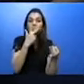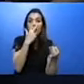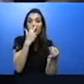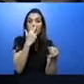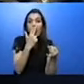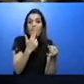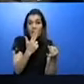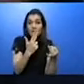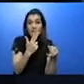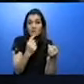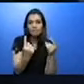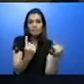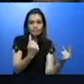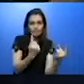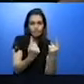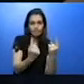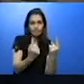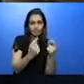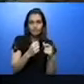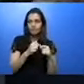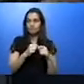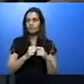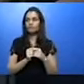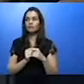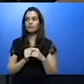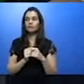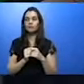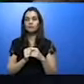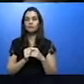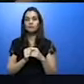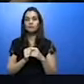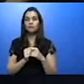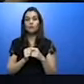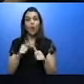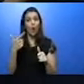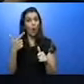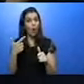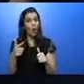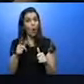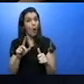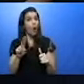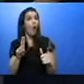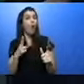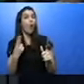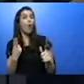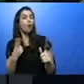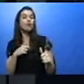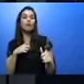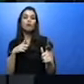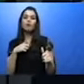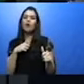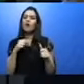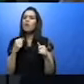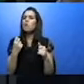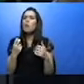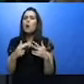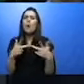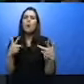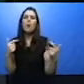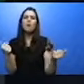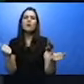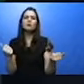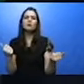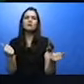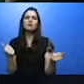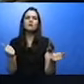a outra. Este é parecido com este outro, tá? Ou que possui algo em comum.